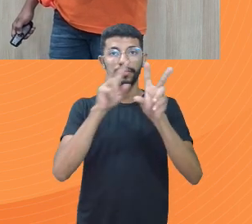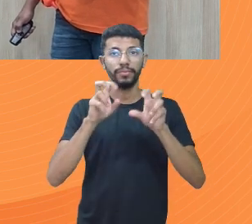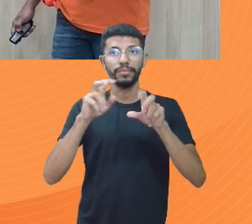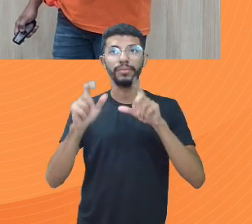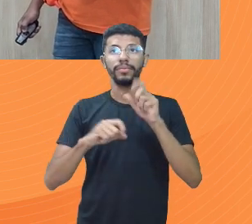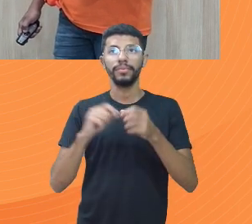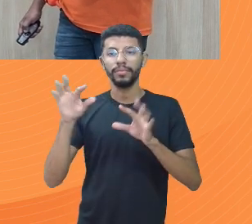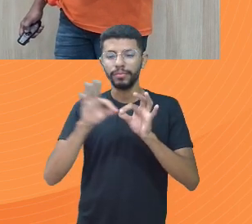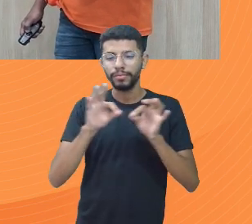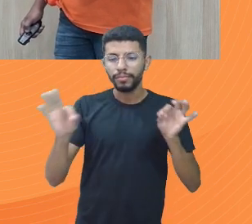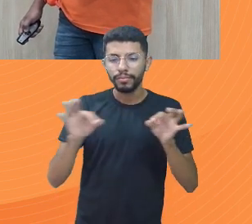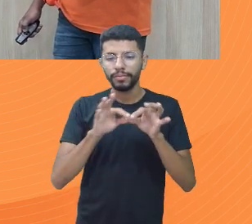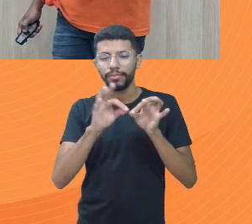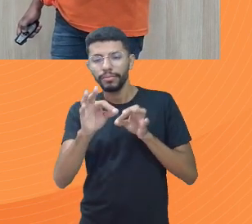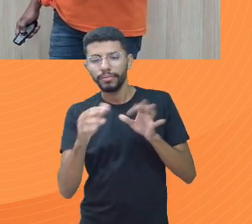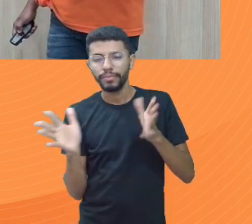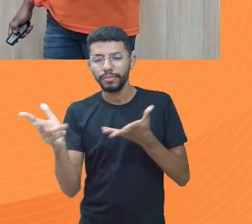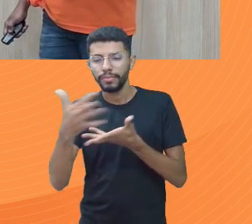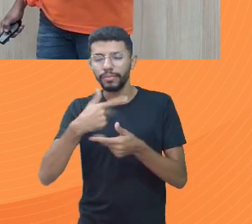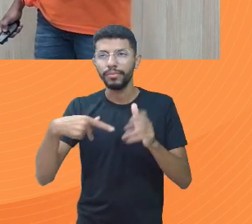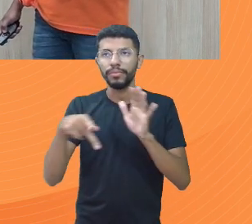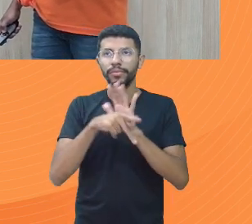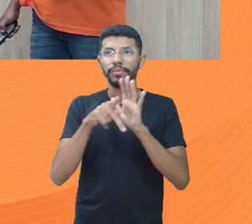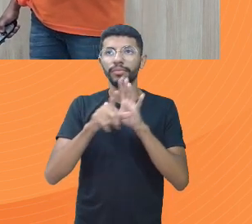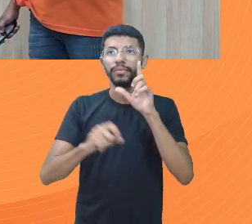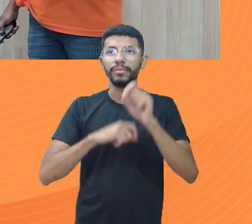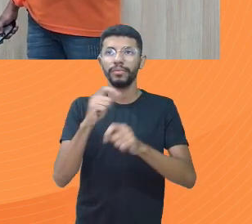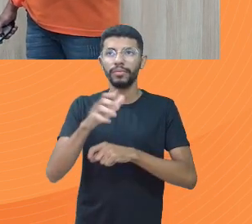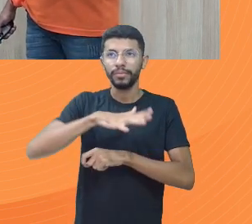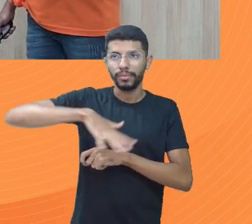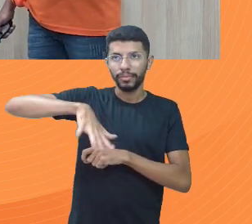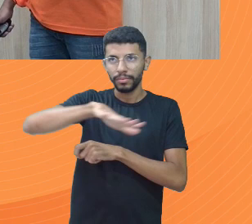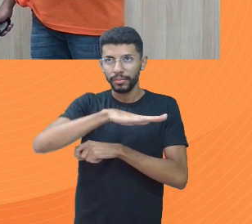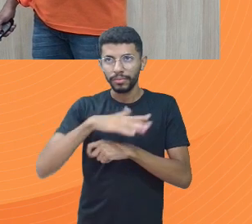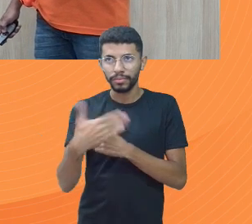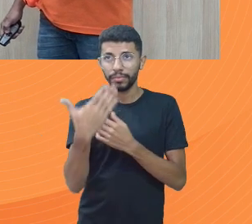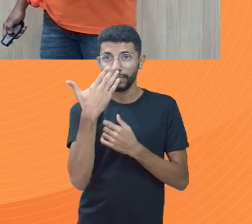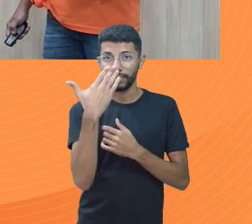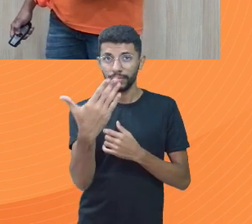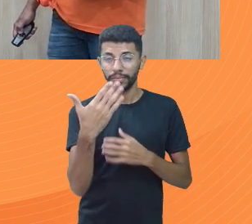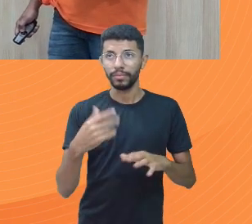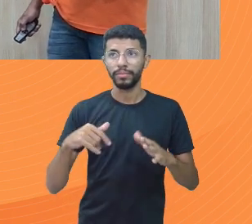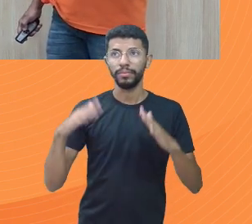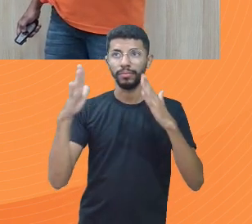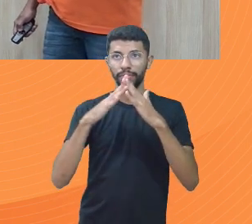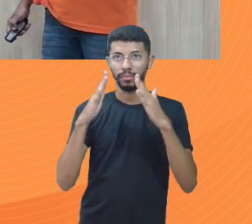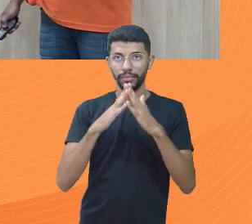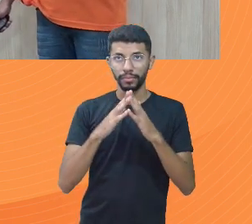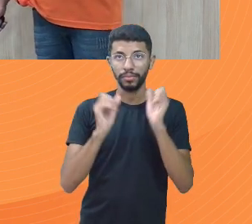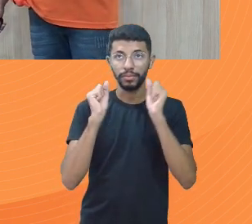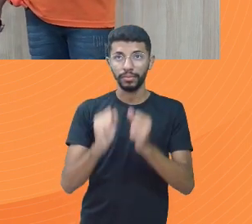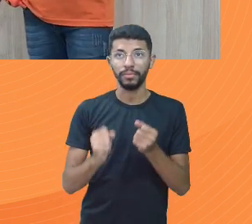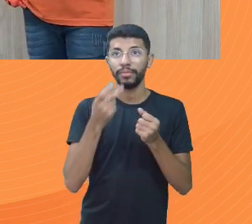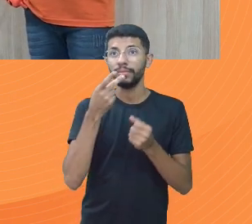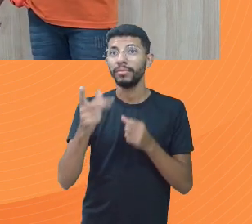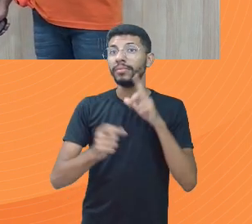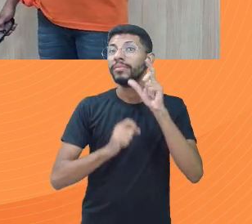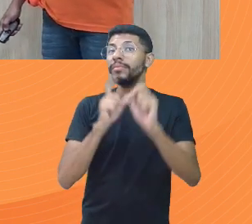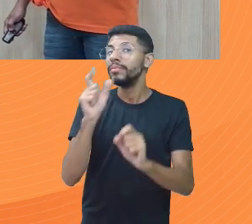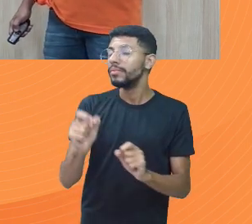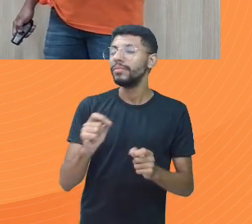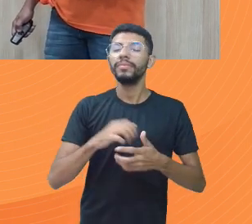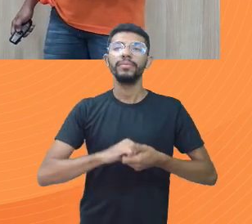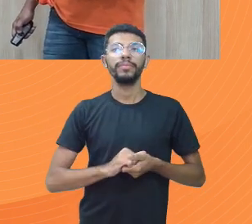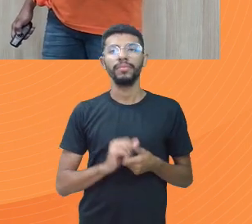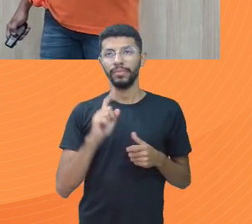medidas das áreas das superfícies frontais das casas, pode-se dizer que... Então, ó, a gente está